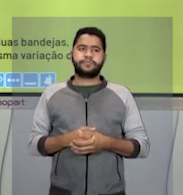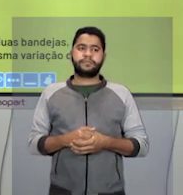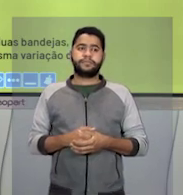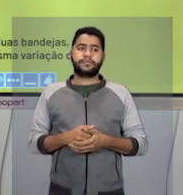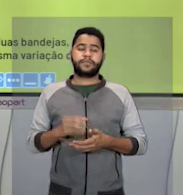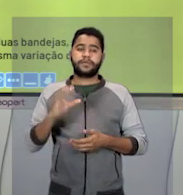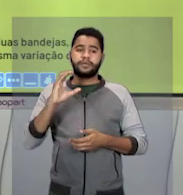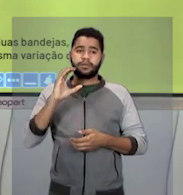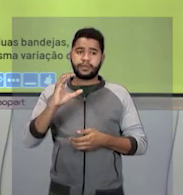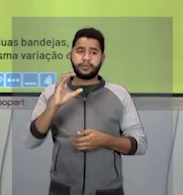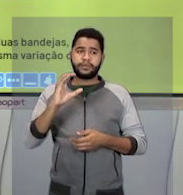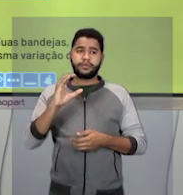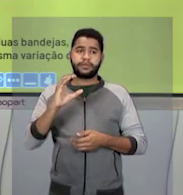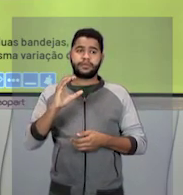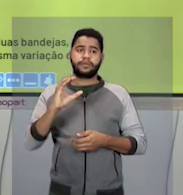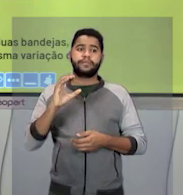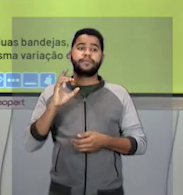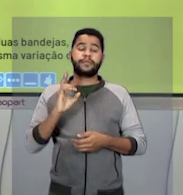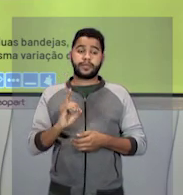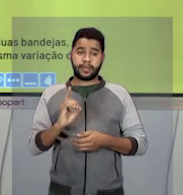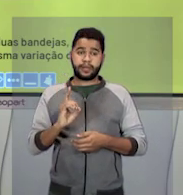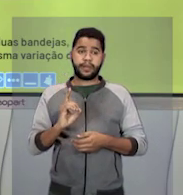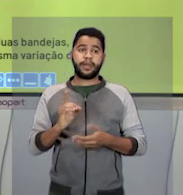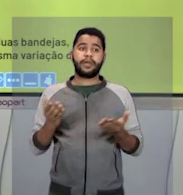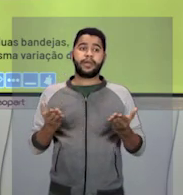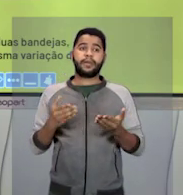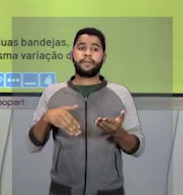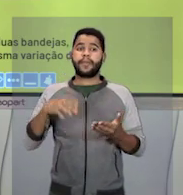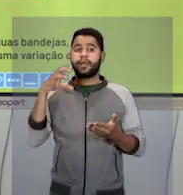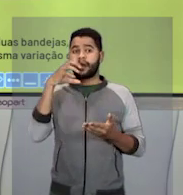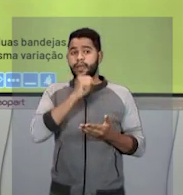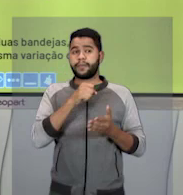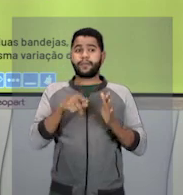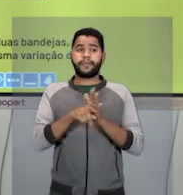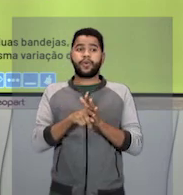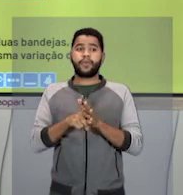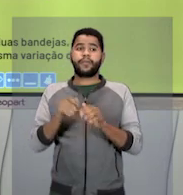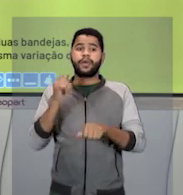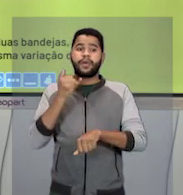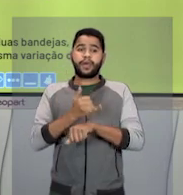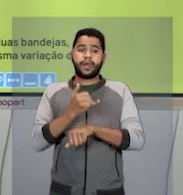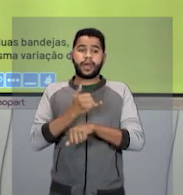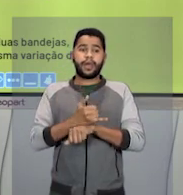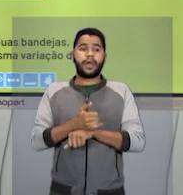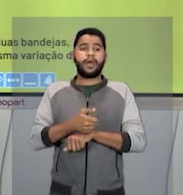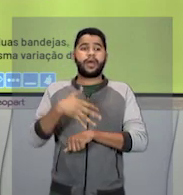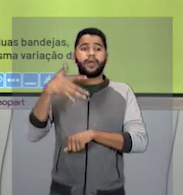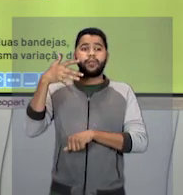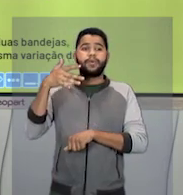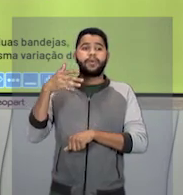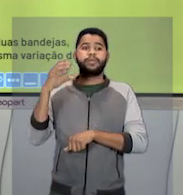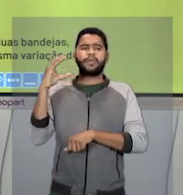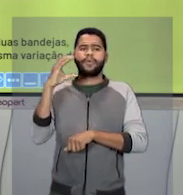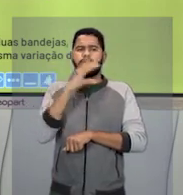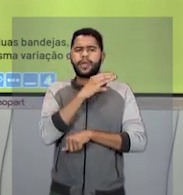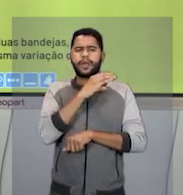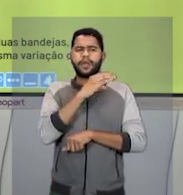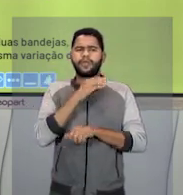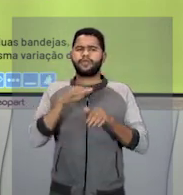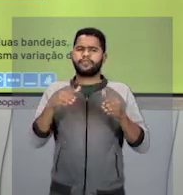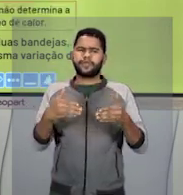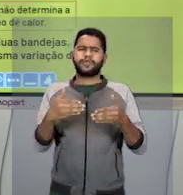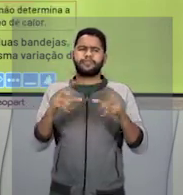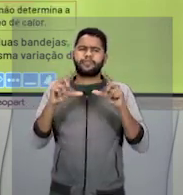letra D, mais rapidamente na bandeja de alumínio, pois ela tem um calor específico menor.